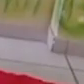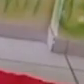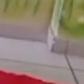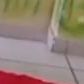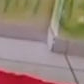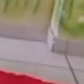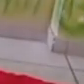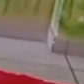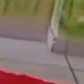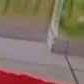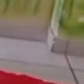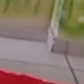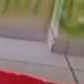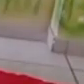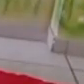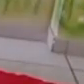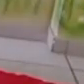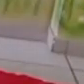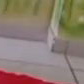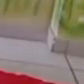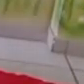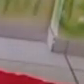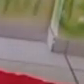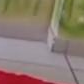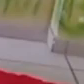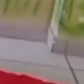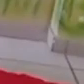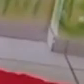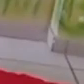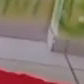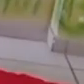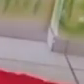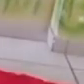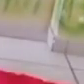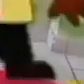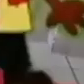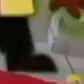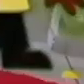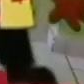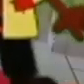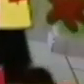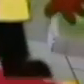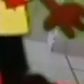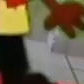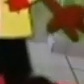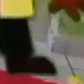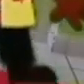comer um dos bois mais bonitos. Toda era o belo boi